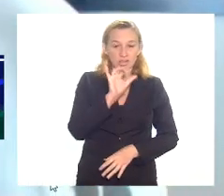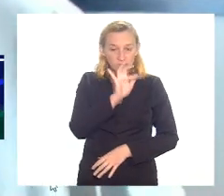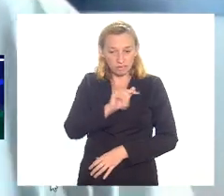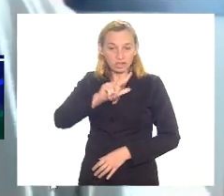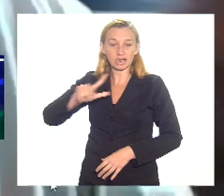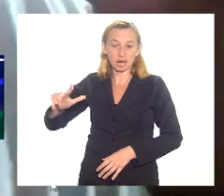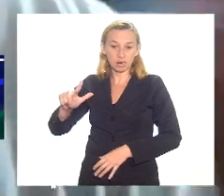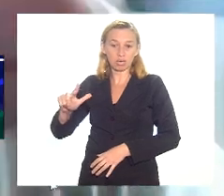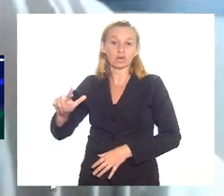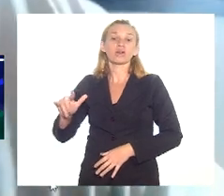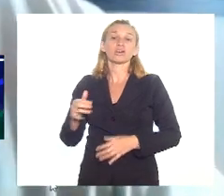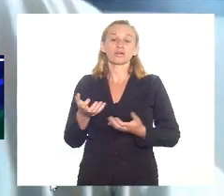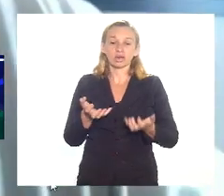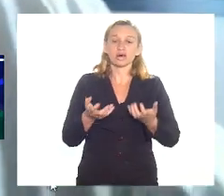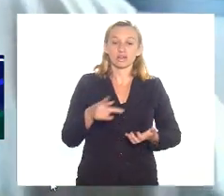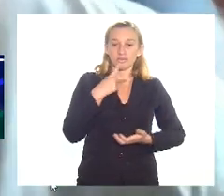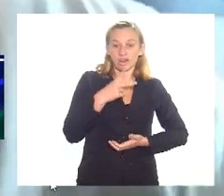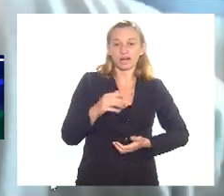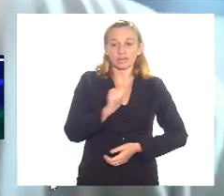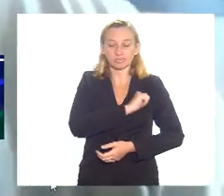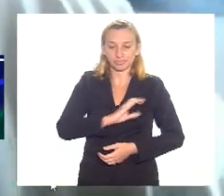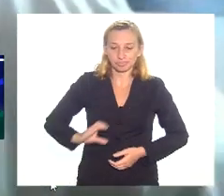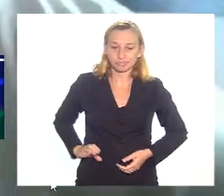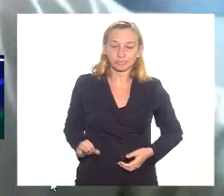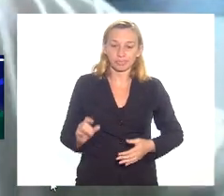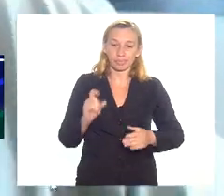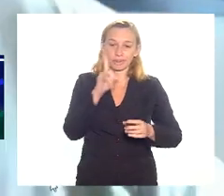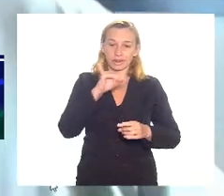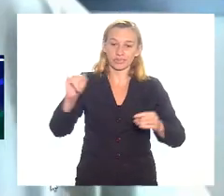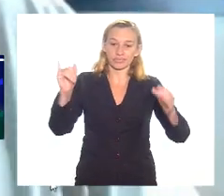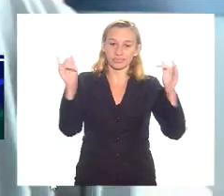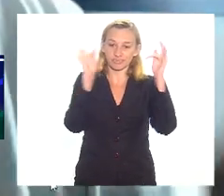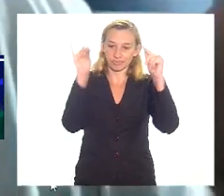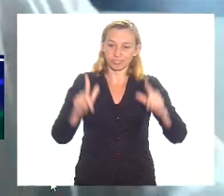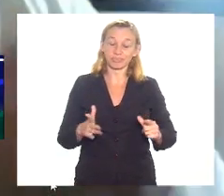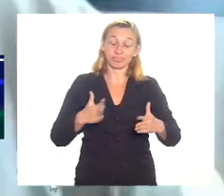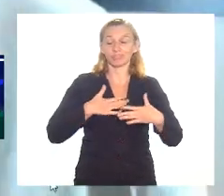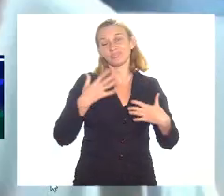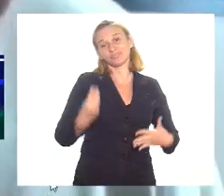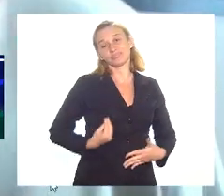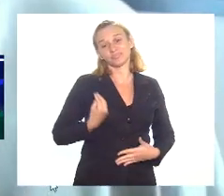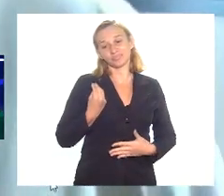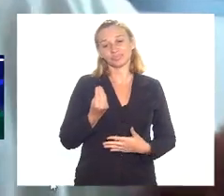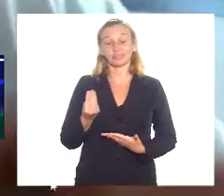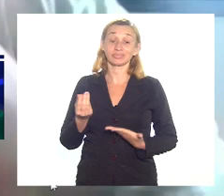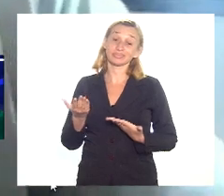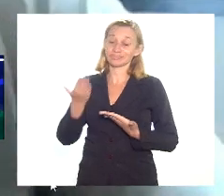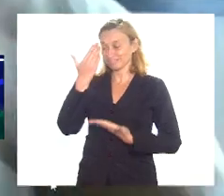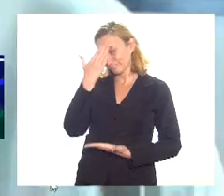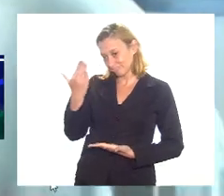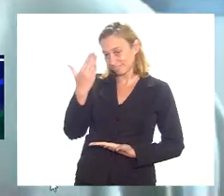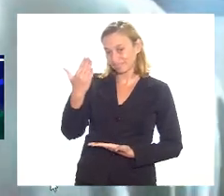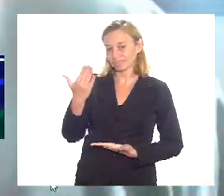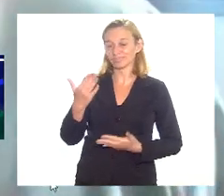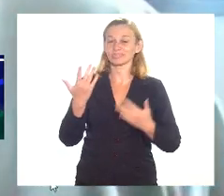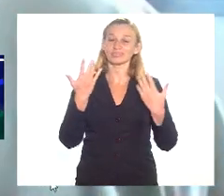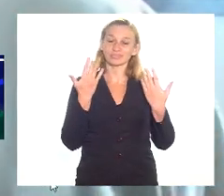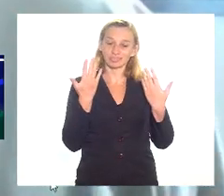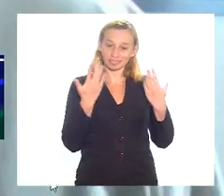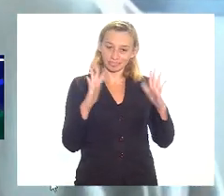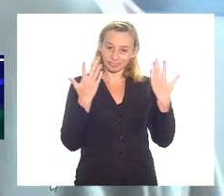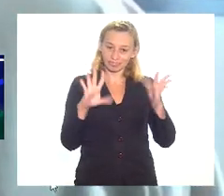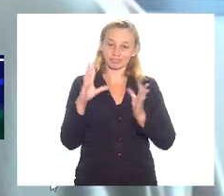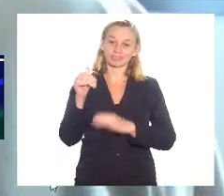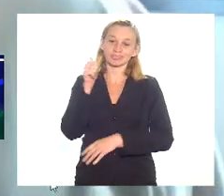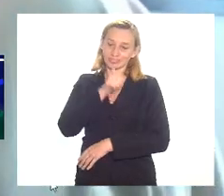tinha a declarar, André Siciliano. É um dos dias mais felizes da minha vida e devo muito a você e as bravas mulheres que